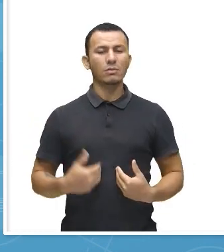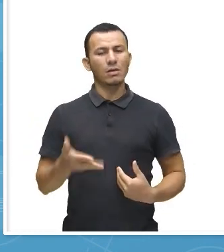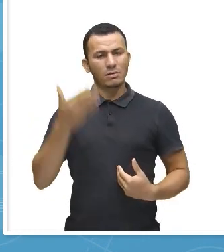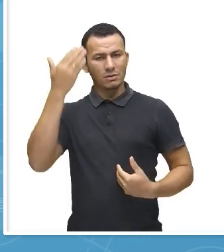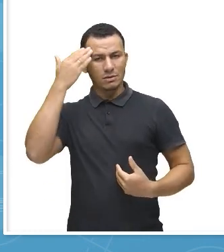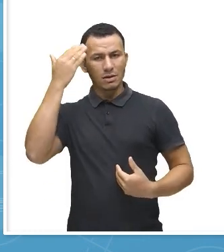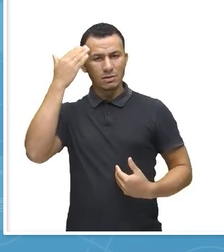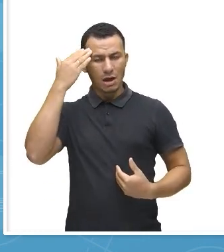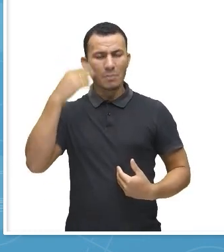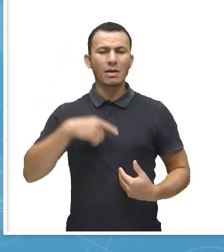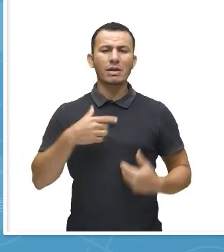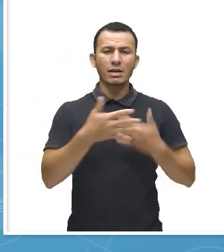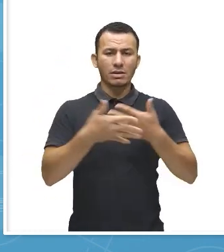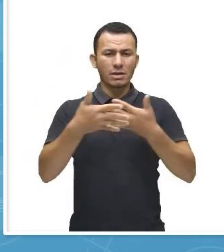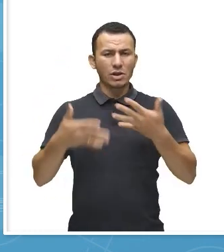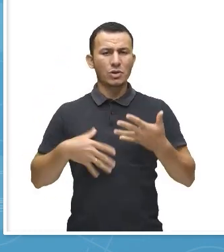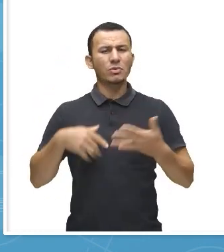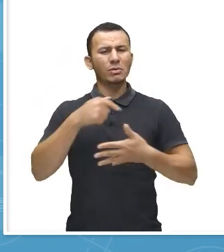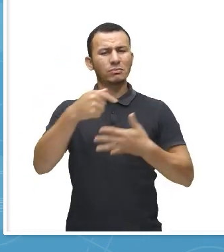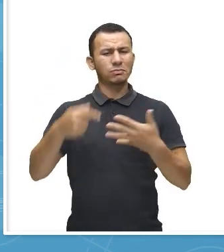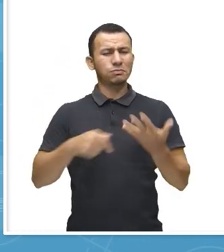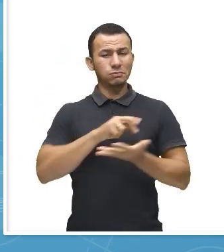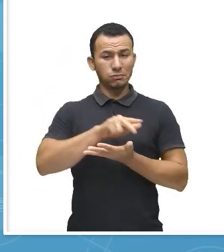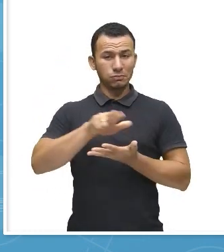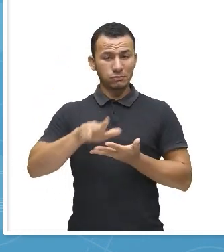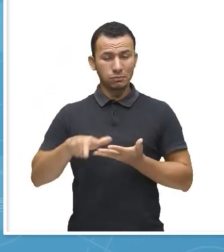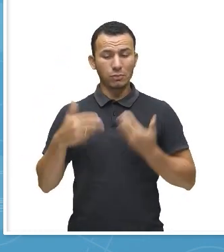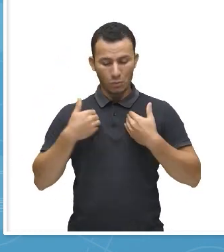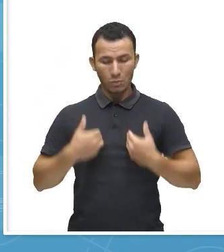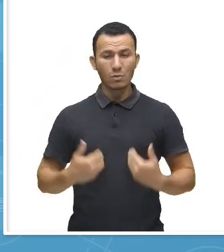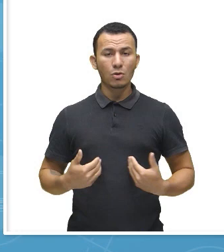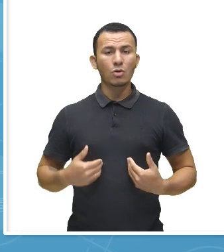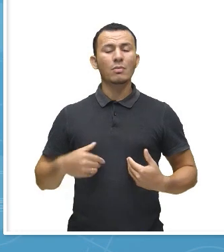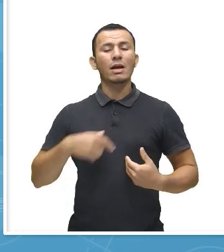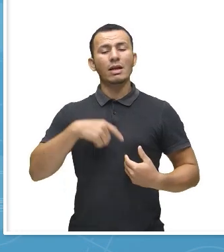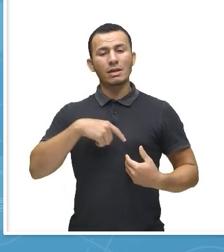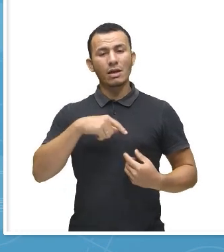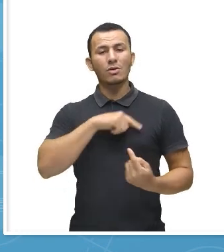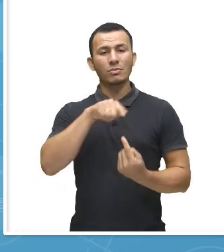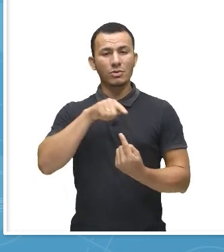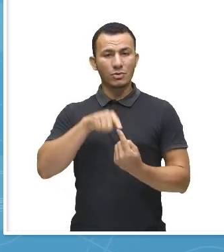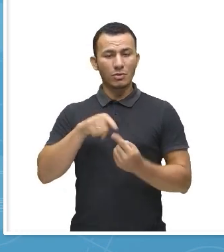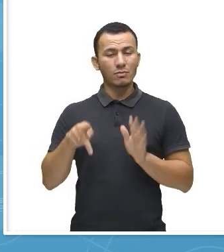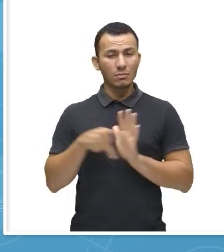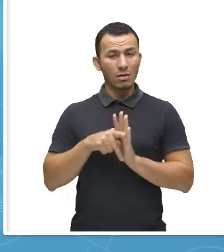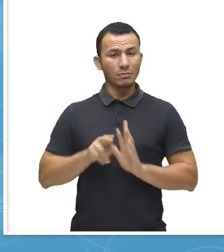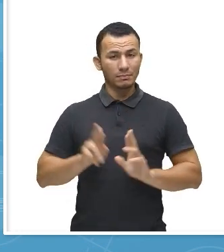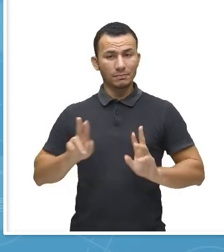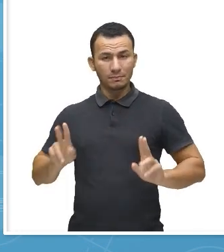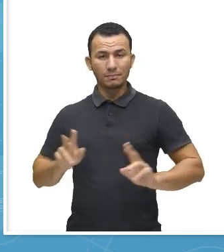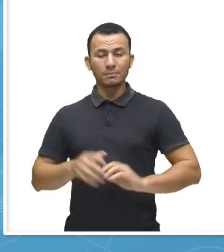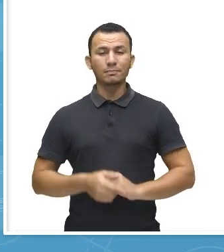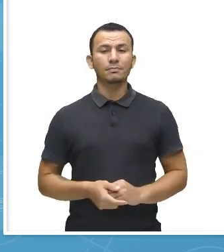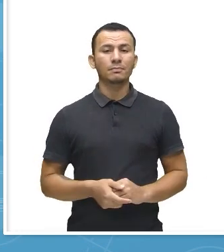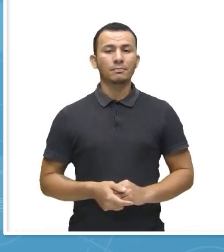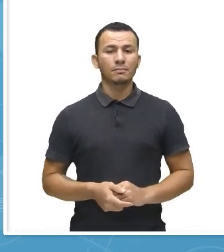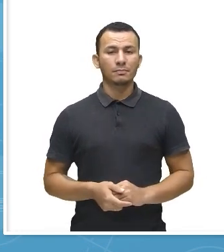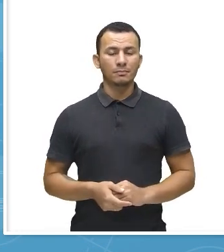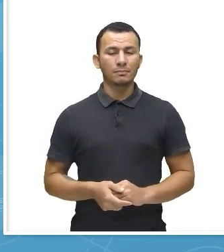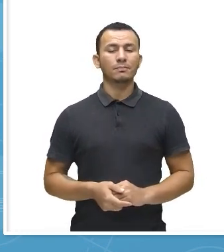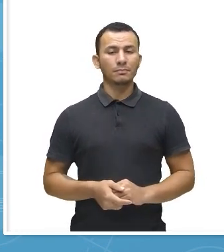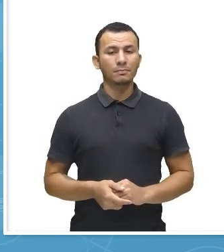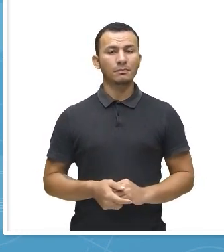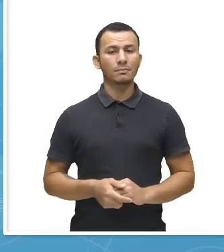aí tecidos diferenciados no nosso corpo que vão ter funções específicas. E a função do nosso tecido conjuntivo